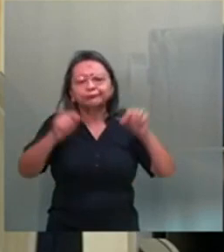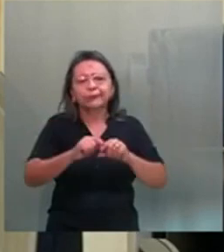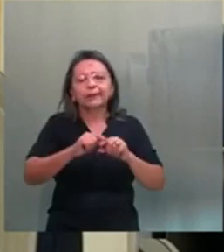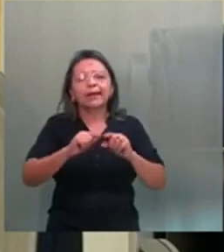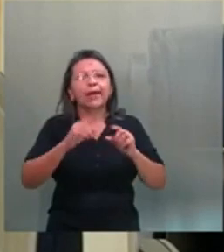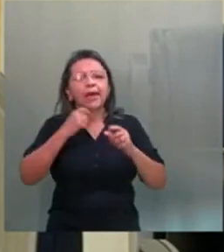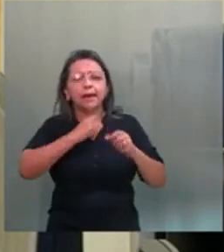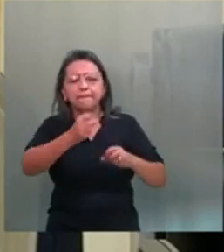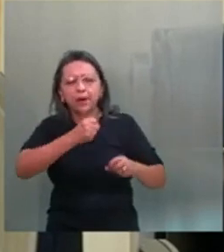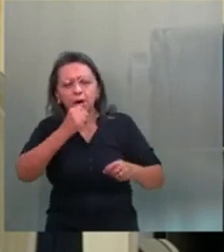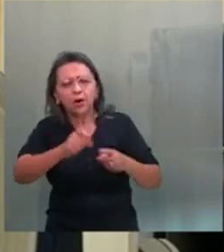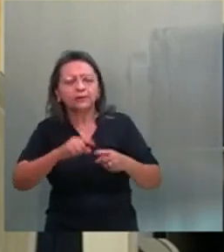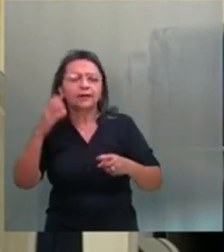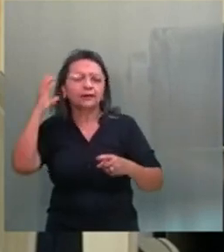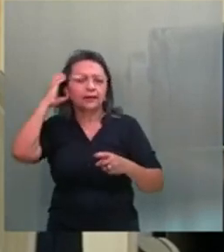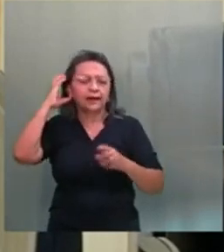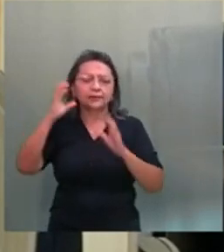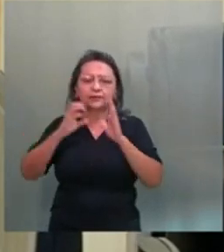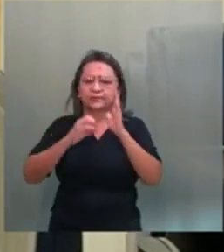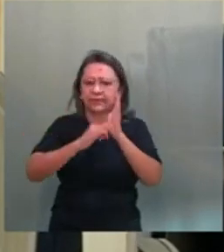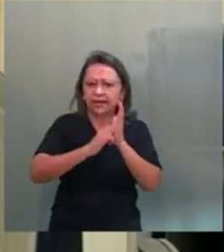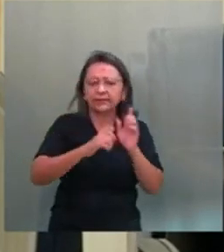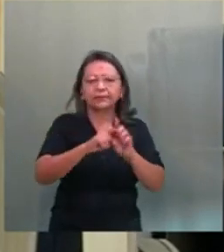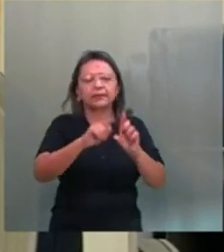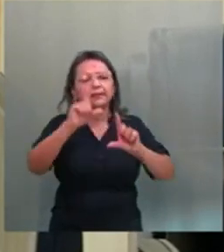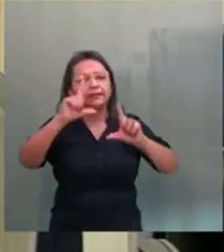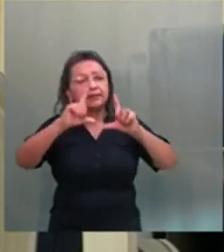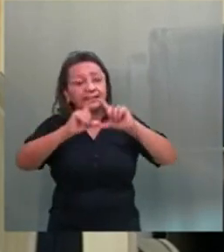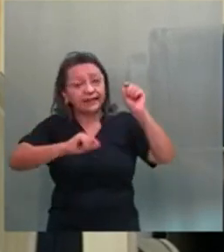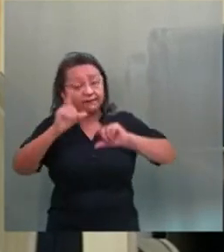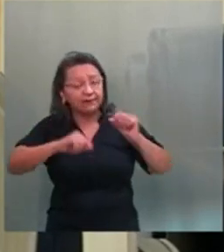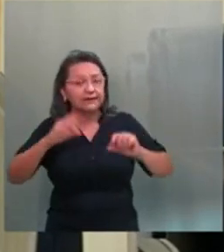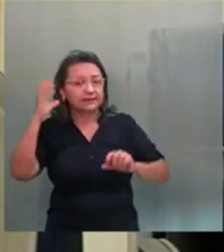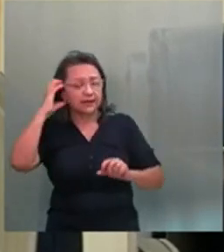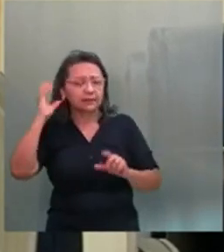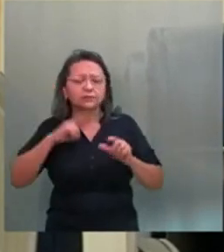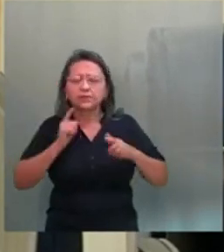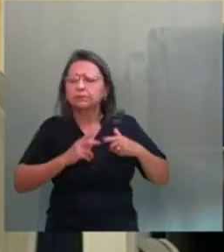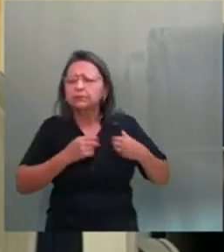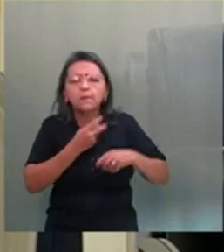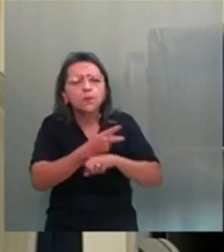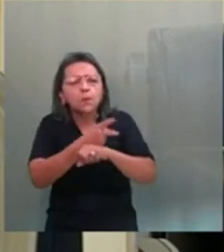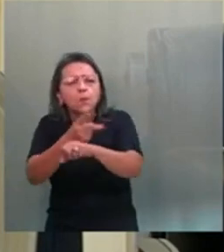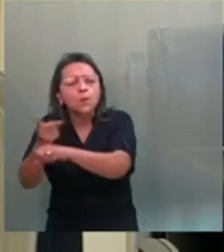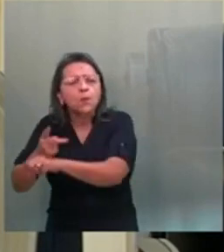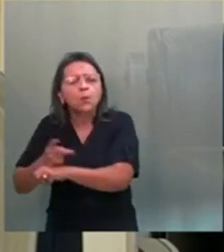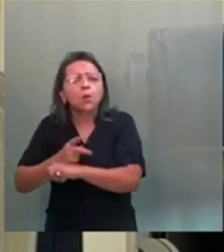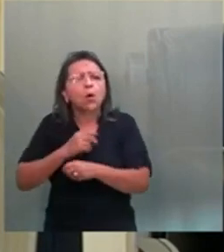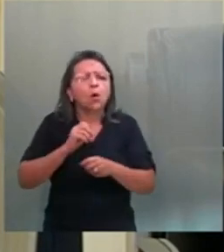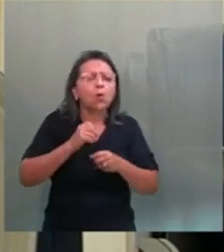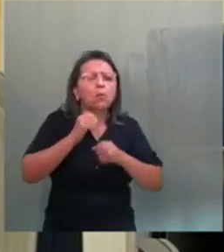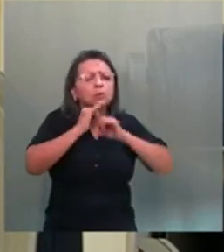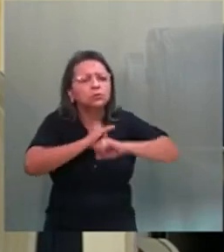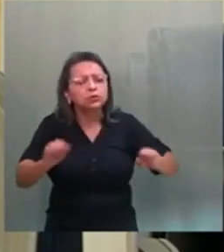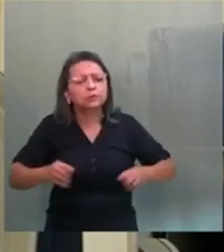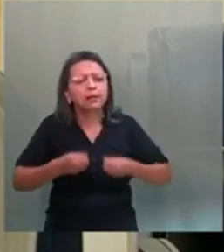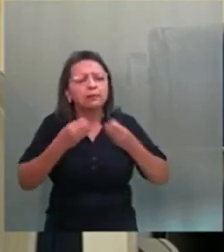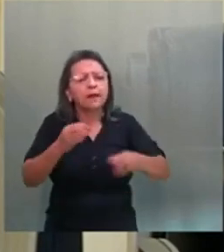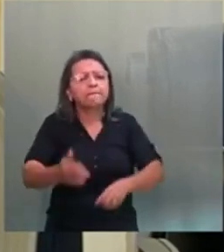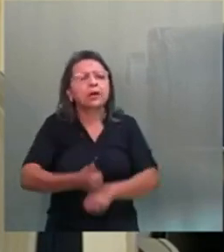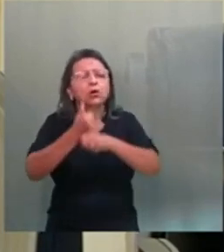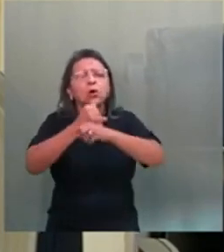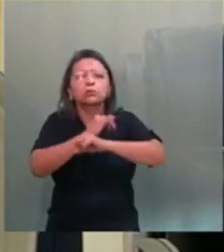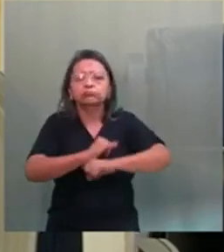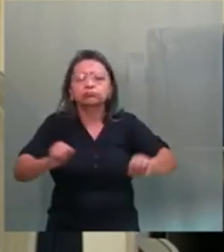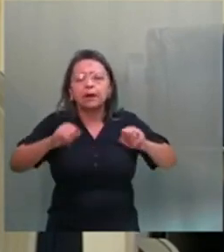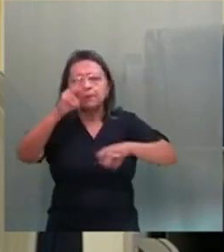Rádio Senado. Estão sempre em busca de um esclarecimento ou de uma entrevista para levar a melhor informação à população sobre o que faz o